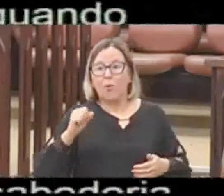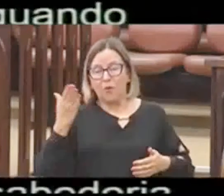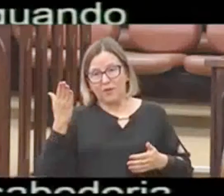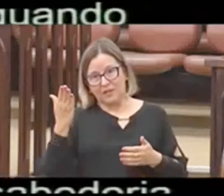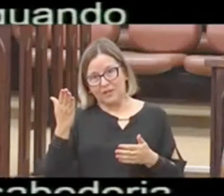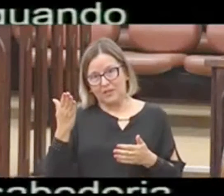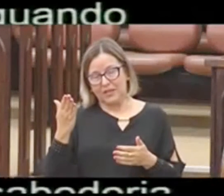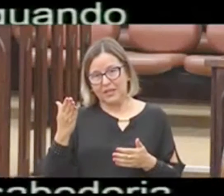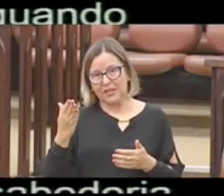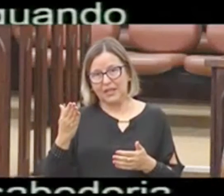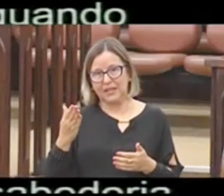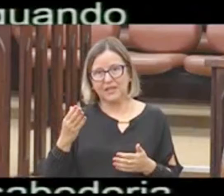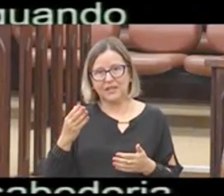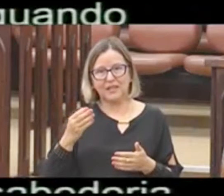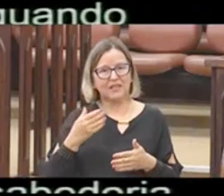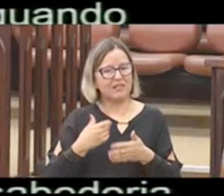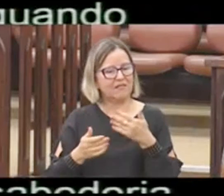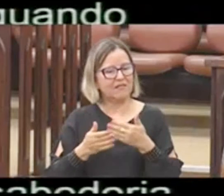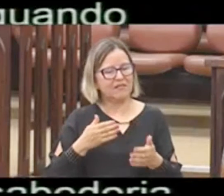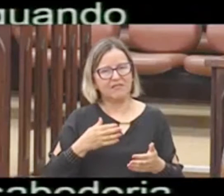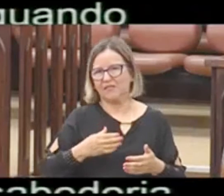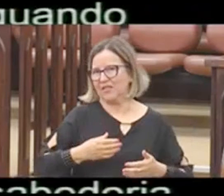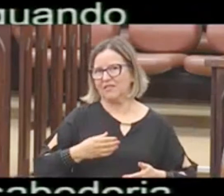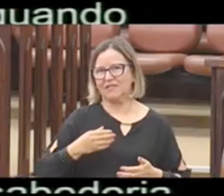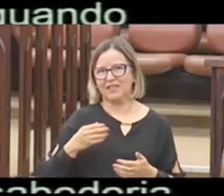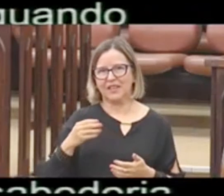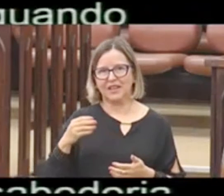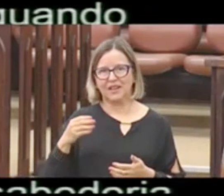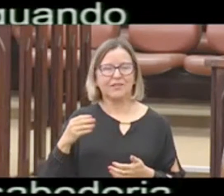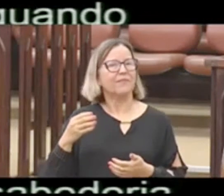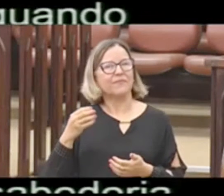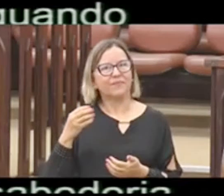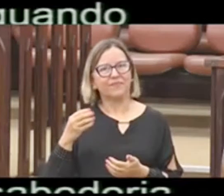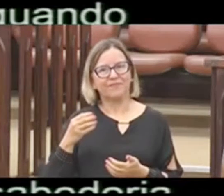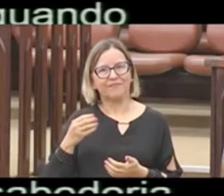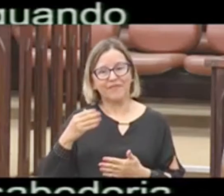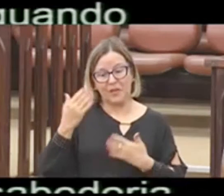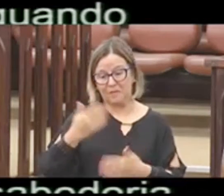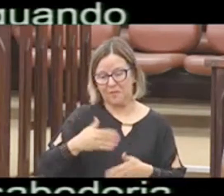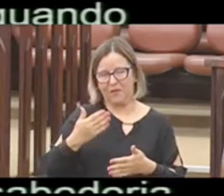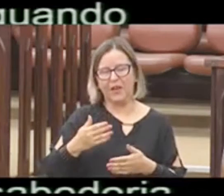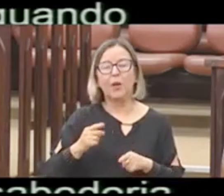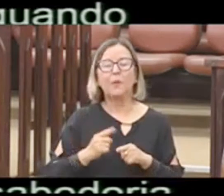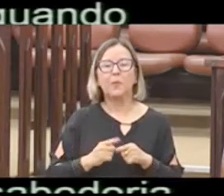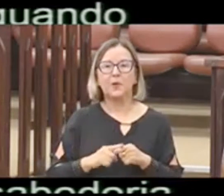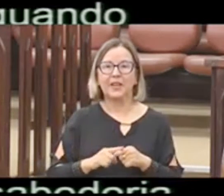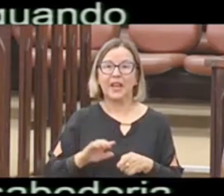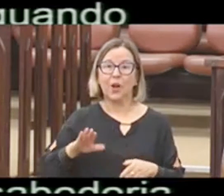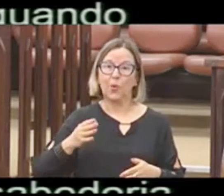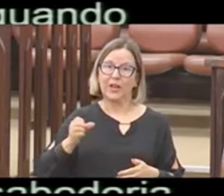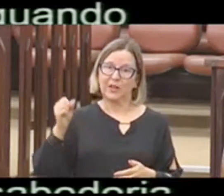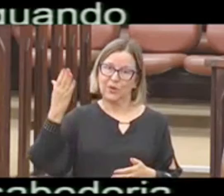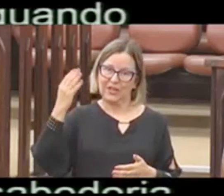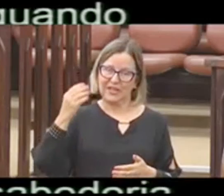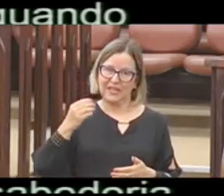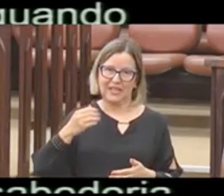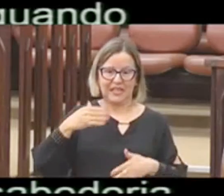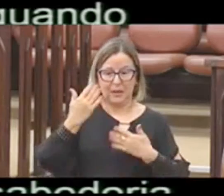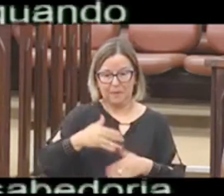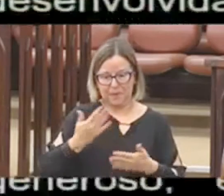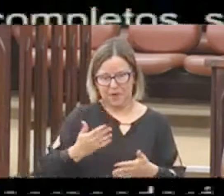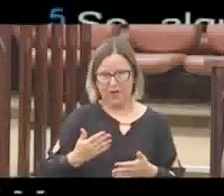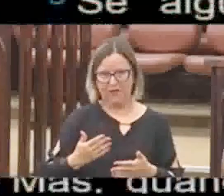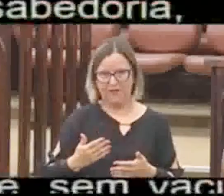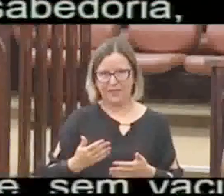provação, pois sabem que quando sua fé é provada, a perseverança tem a oportunidade